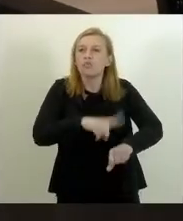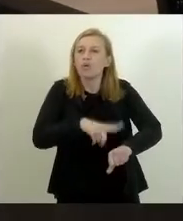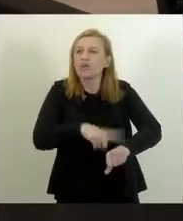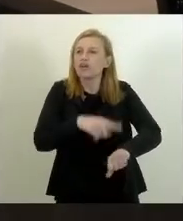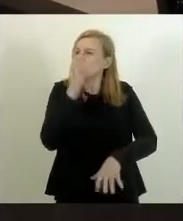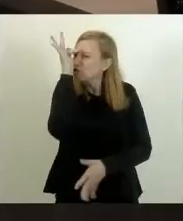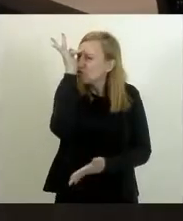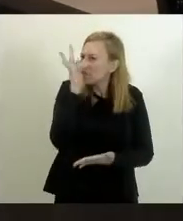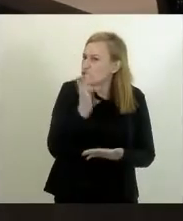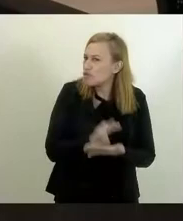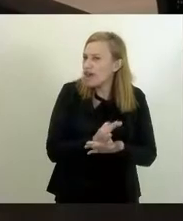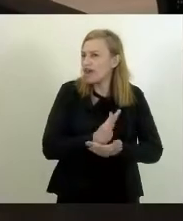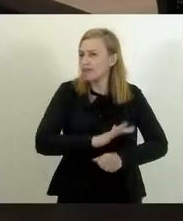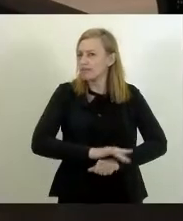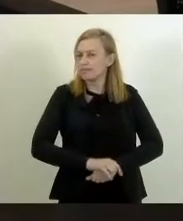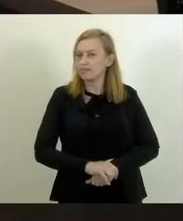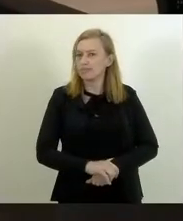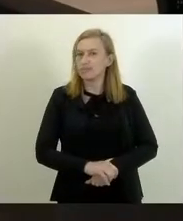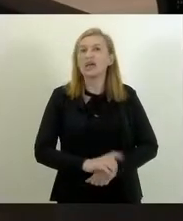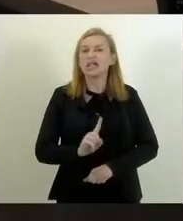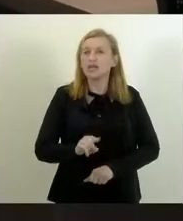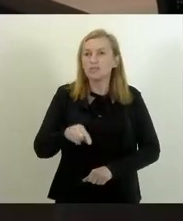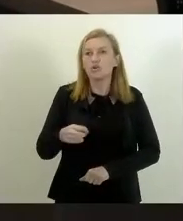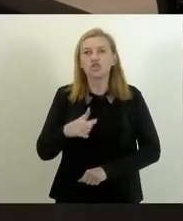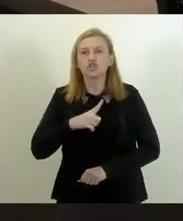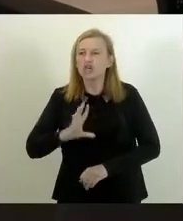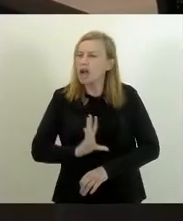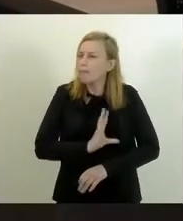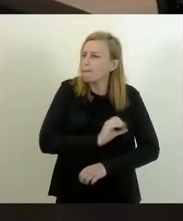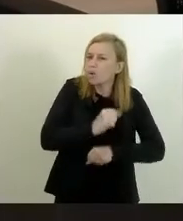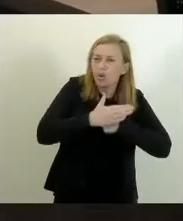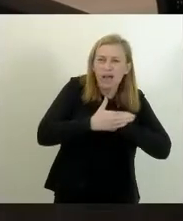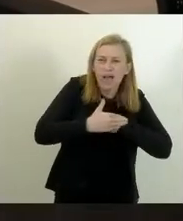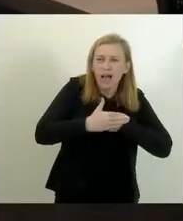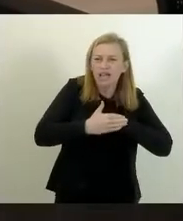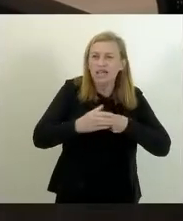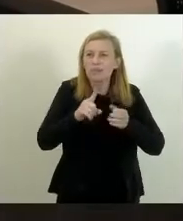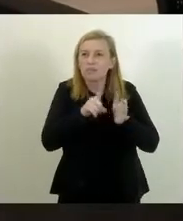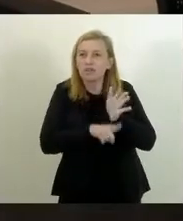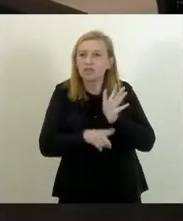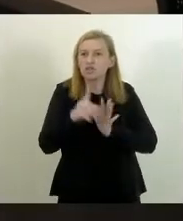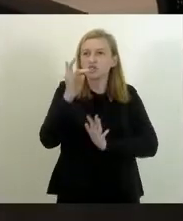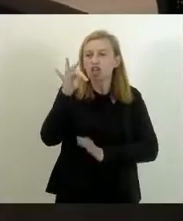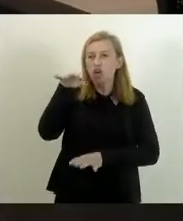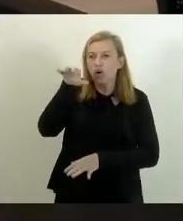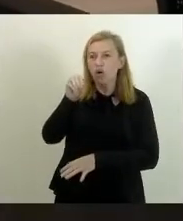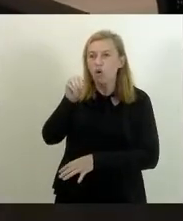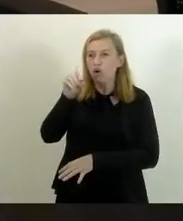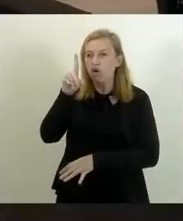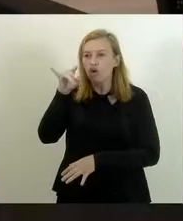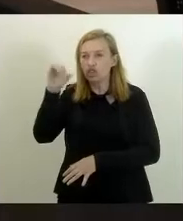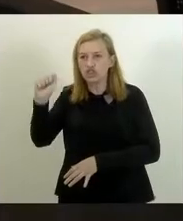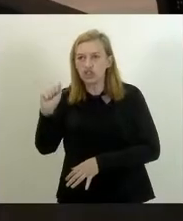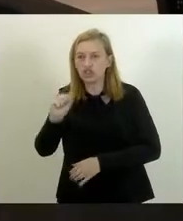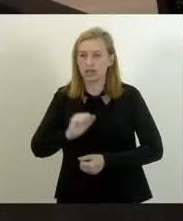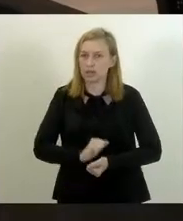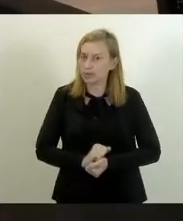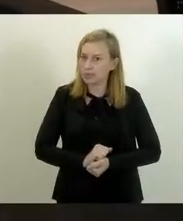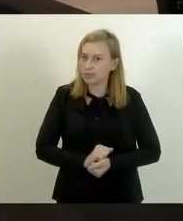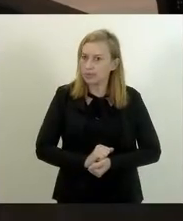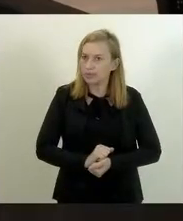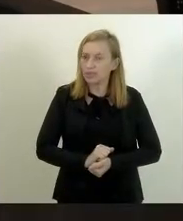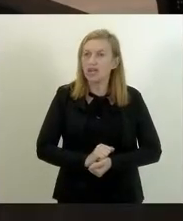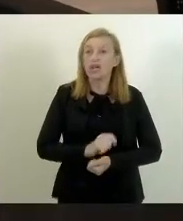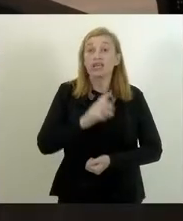fé eram profundos, porque tinham amor, carinho, muito menos teologia, sem, obviamente, dizer que como a